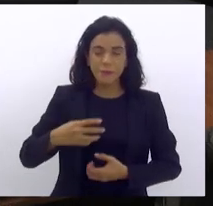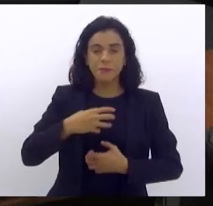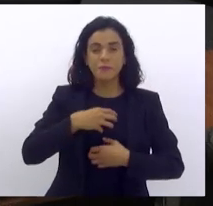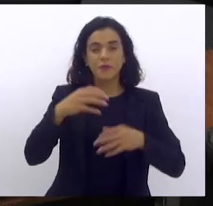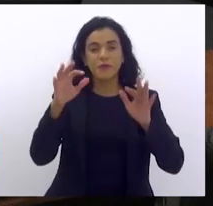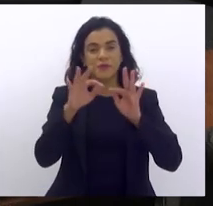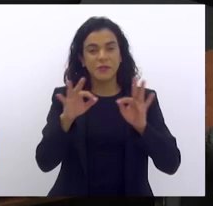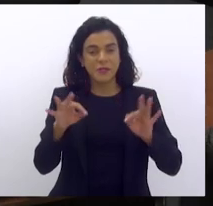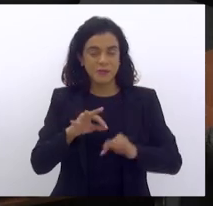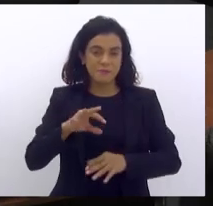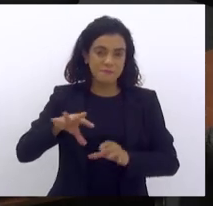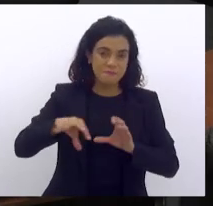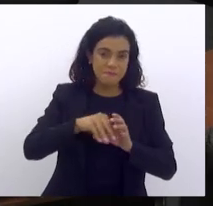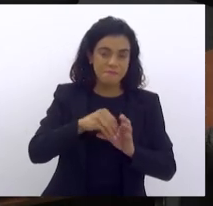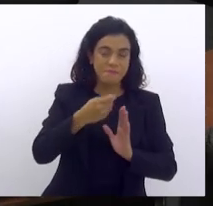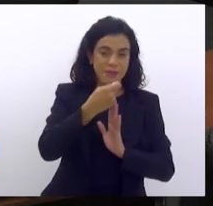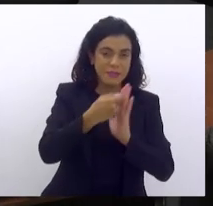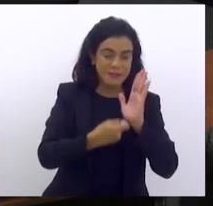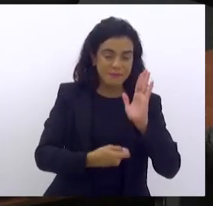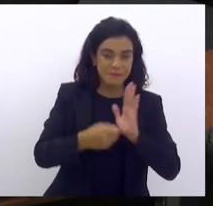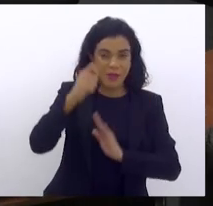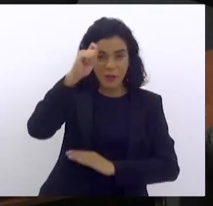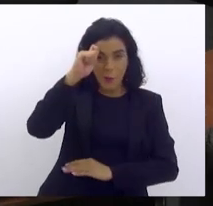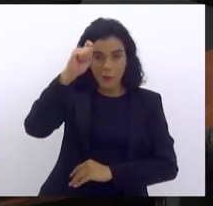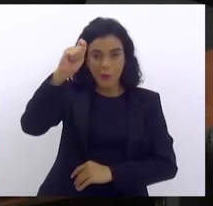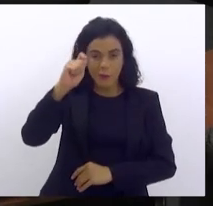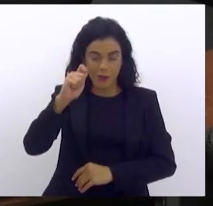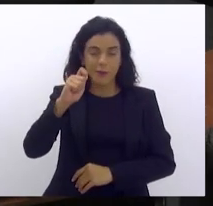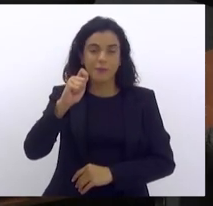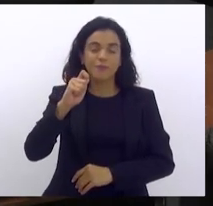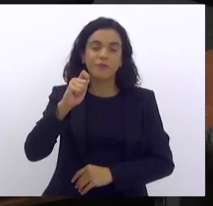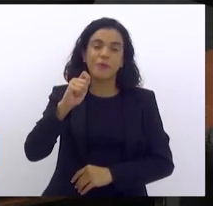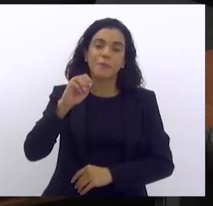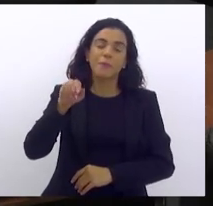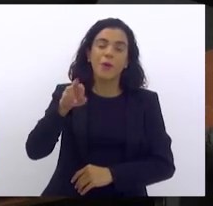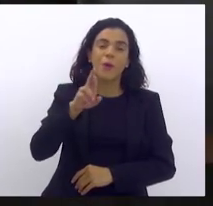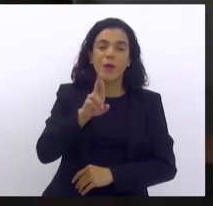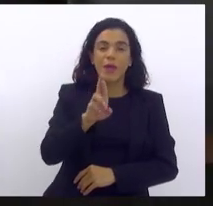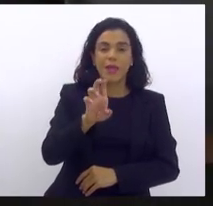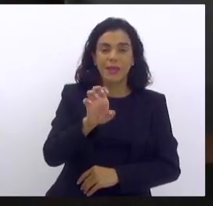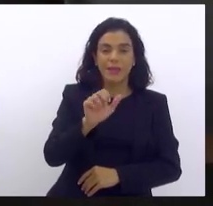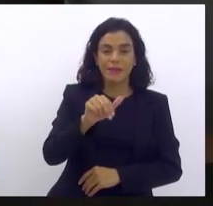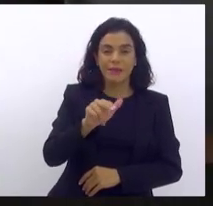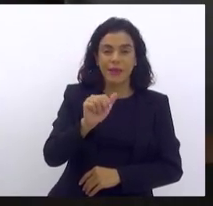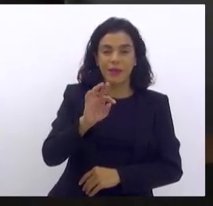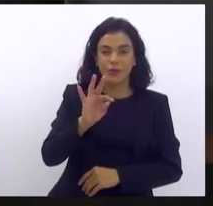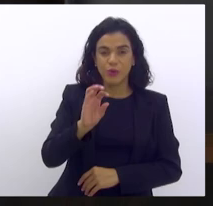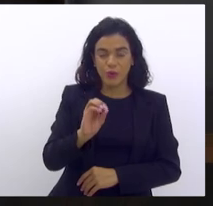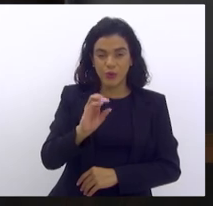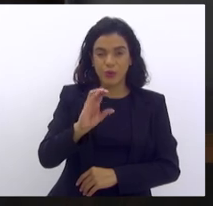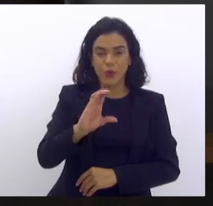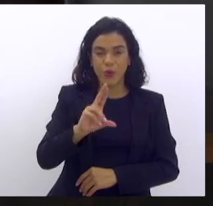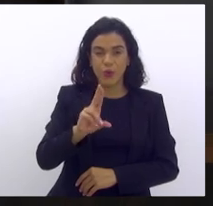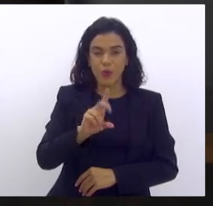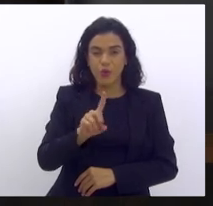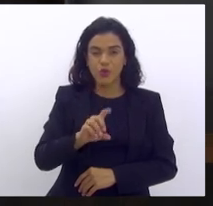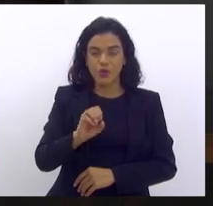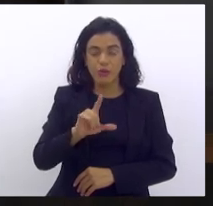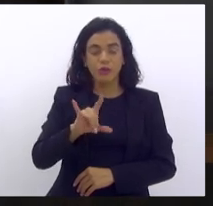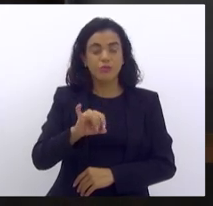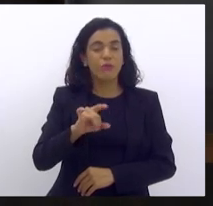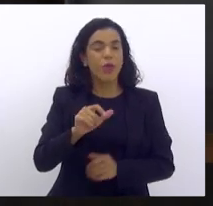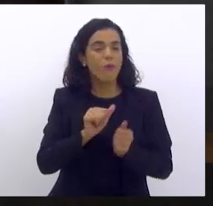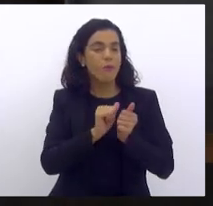ser coautor dessa medalha para o Renato Cozzolino, uma pessoa que eu convivi aqui